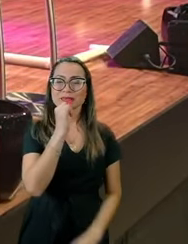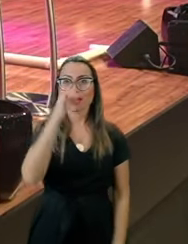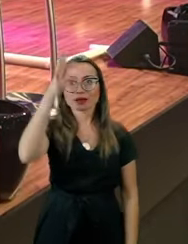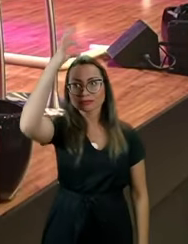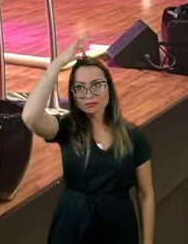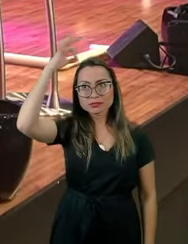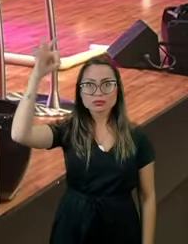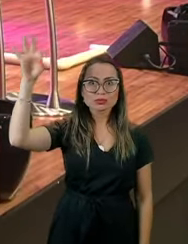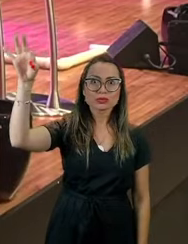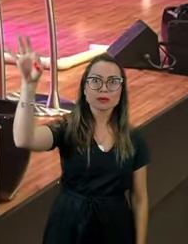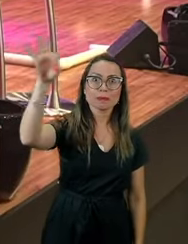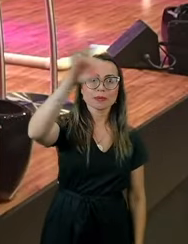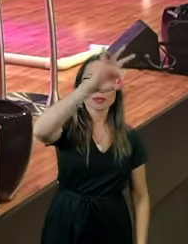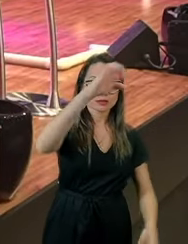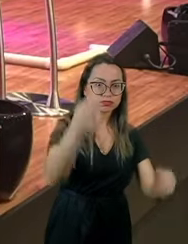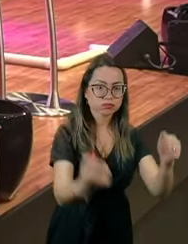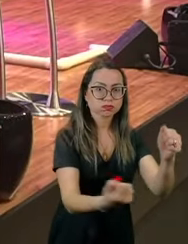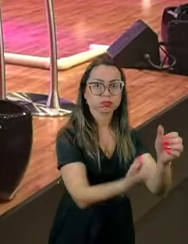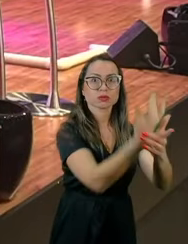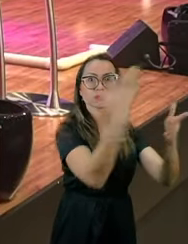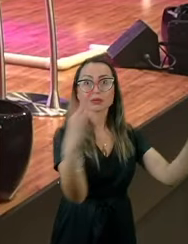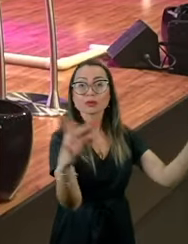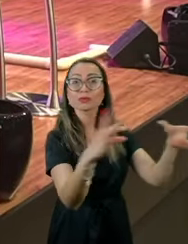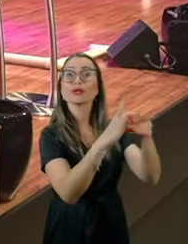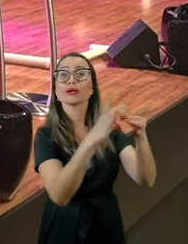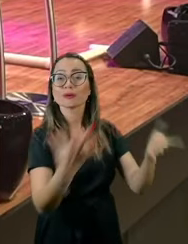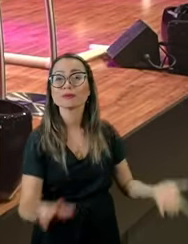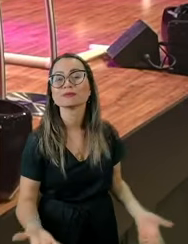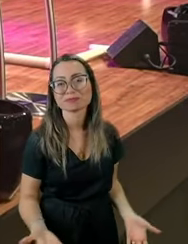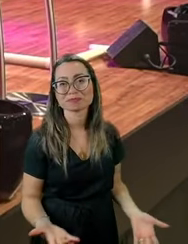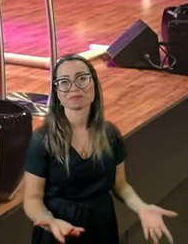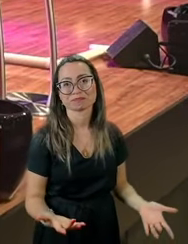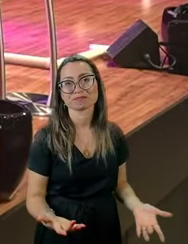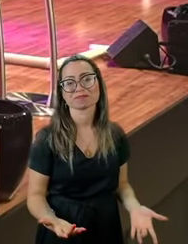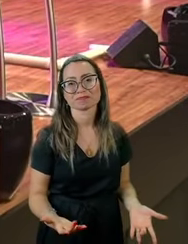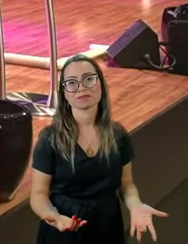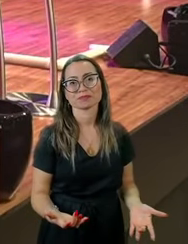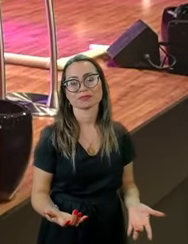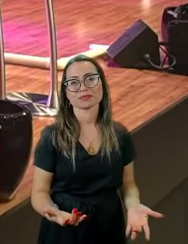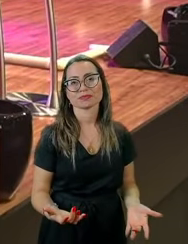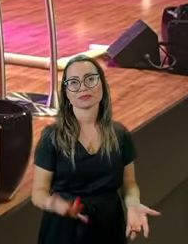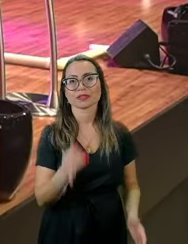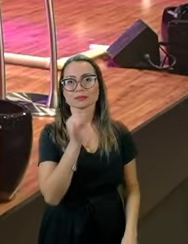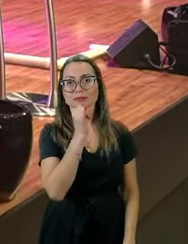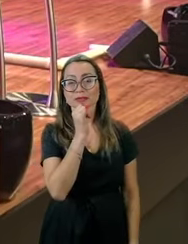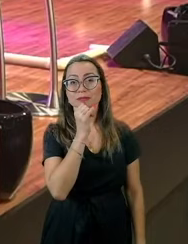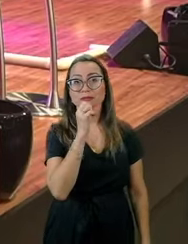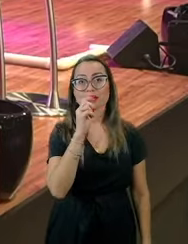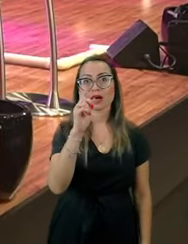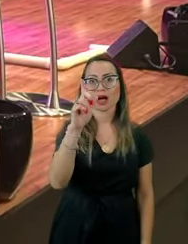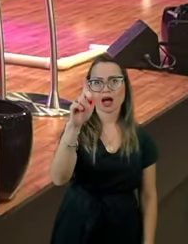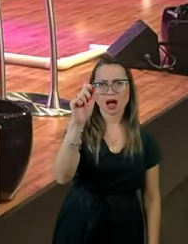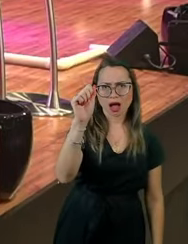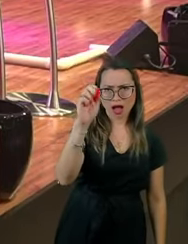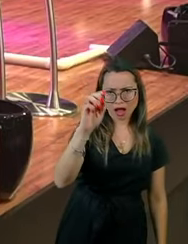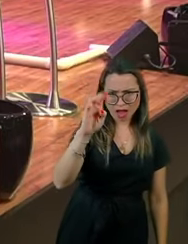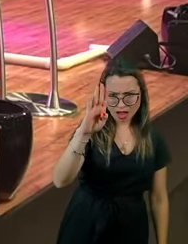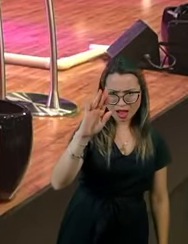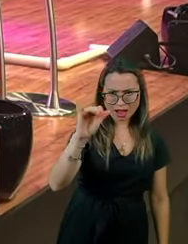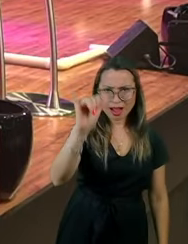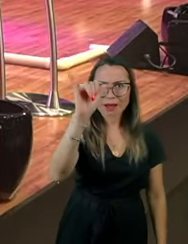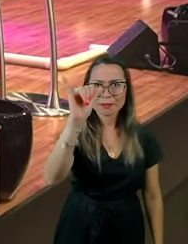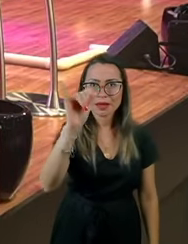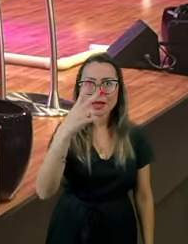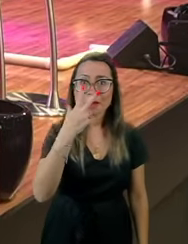mesmo DNA que o meu, olho para o Júlio, olho para o pessoal, Paulinho, meu Deus, Samuel. A Gabi parece que nasceu das minhas entranhas.